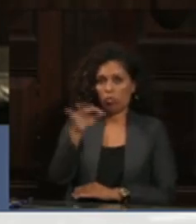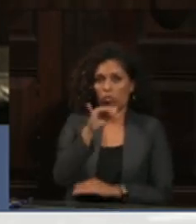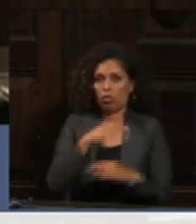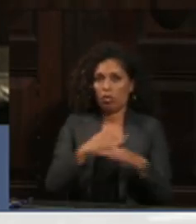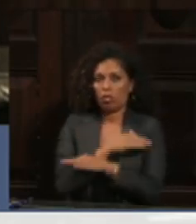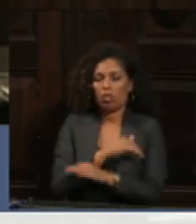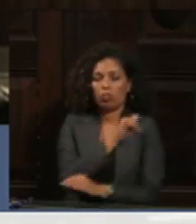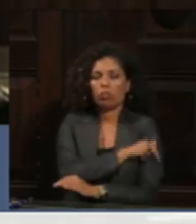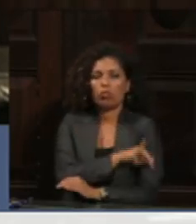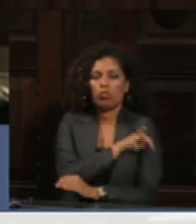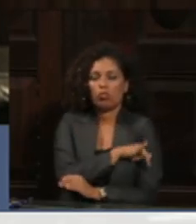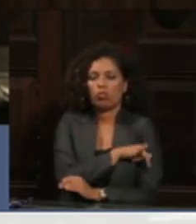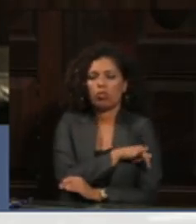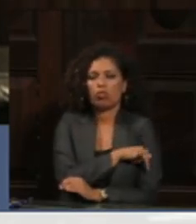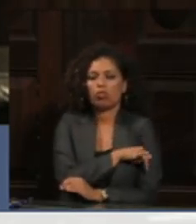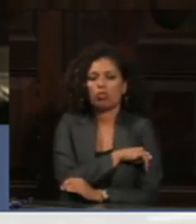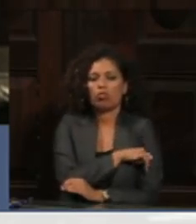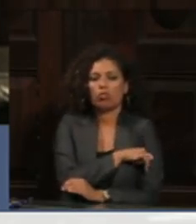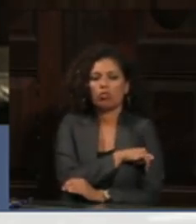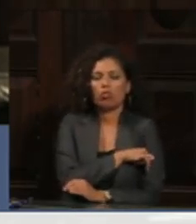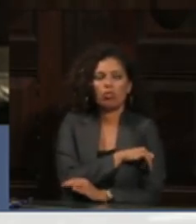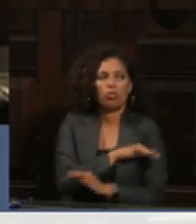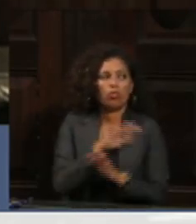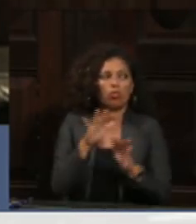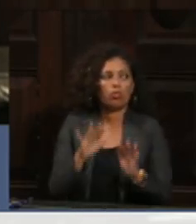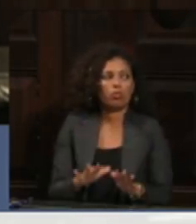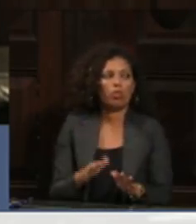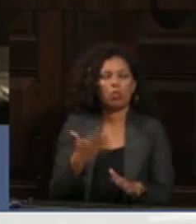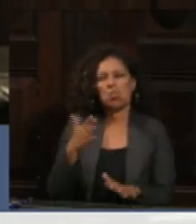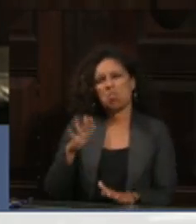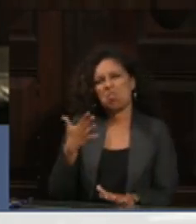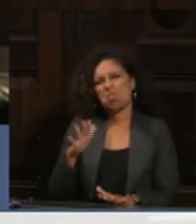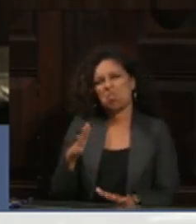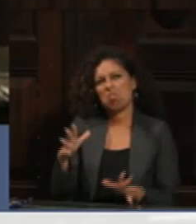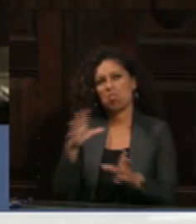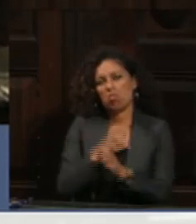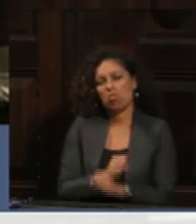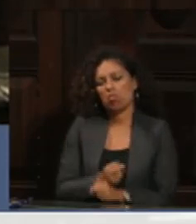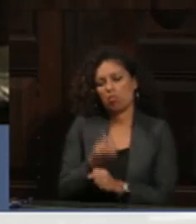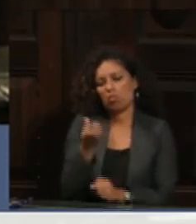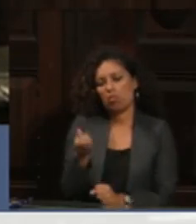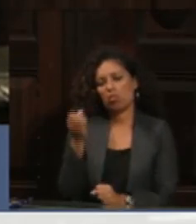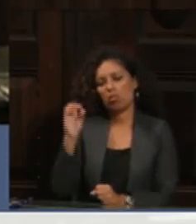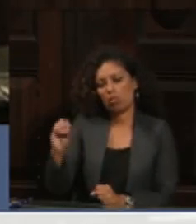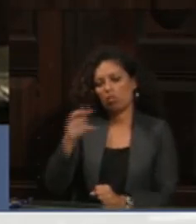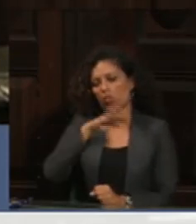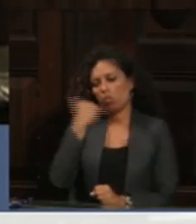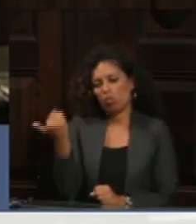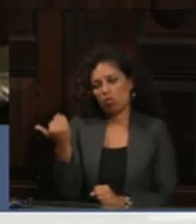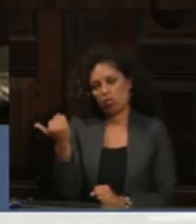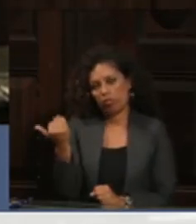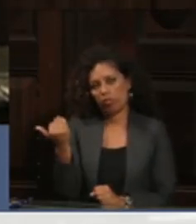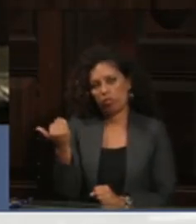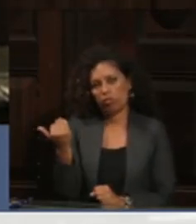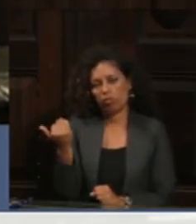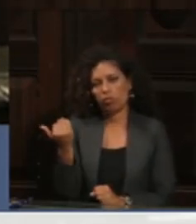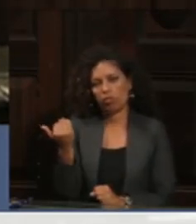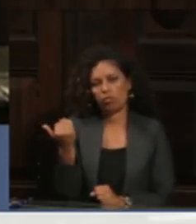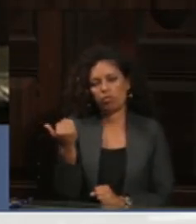do Rio de Janeiro, deixaram mais de 60 mortes.